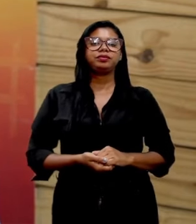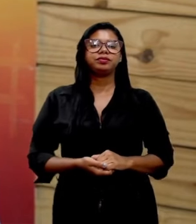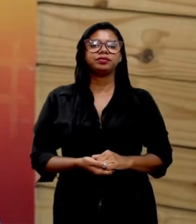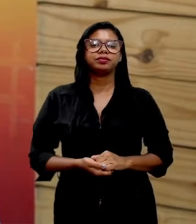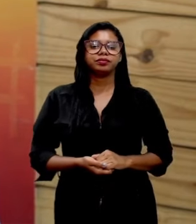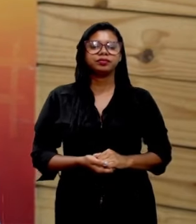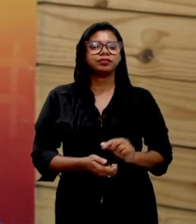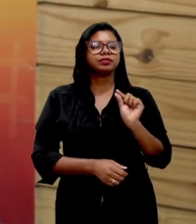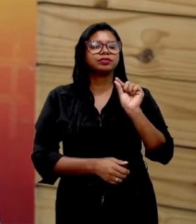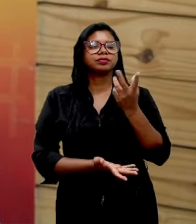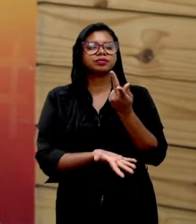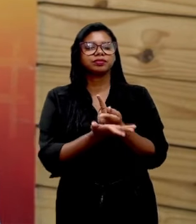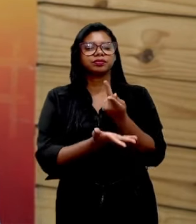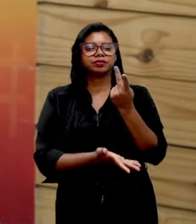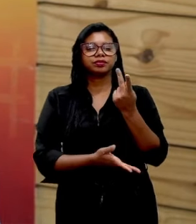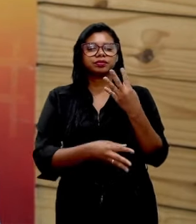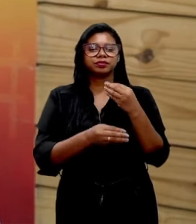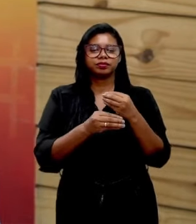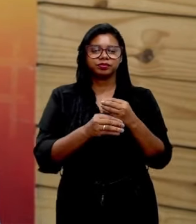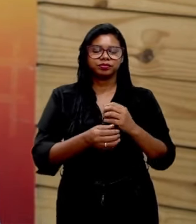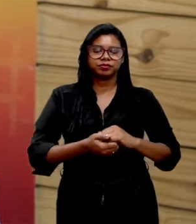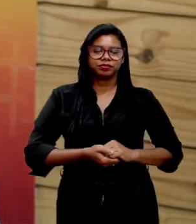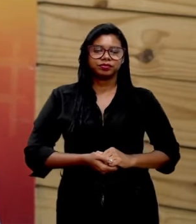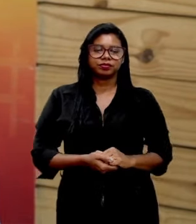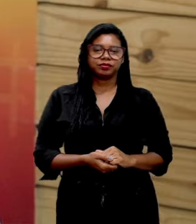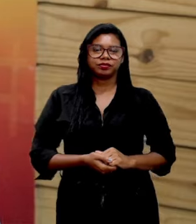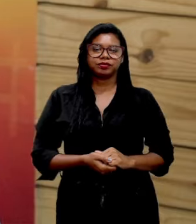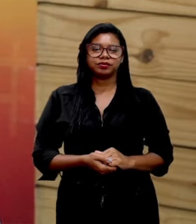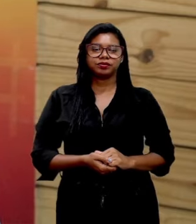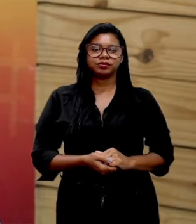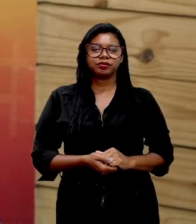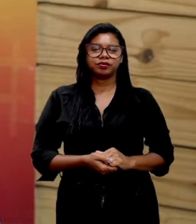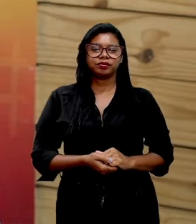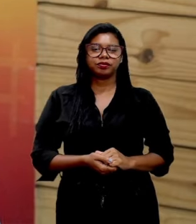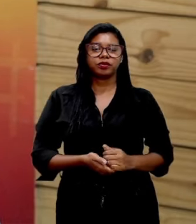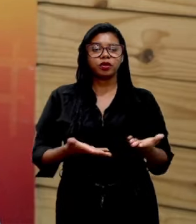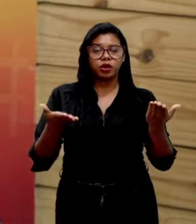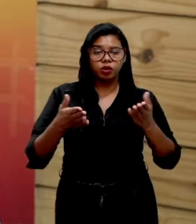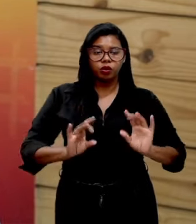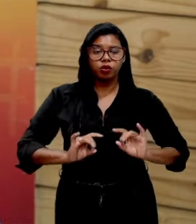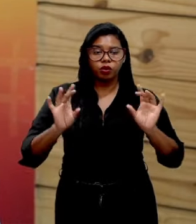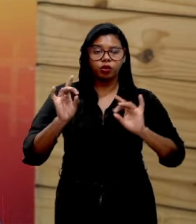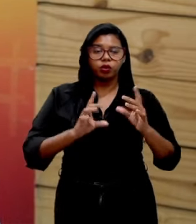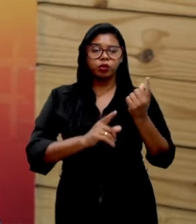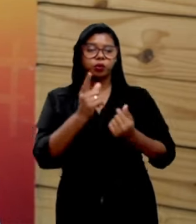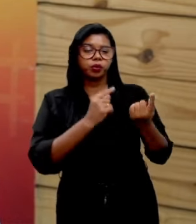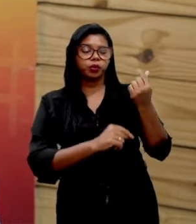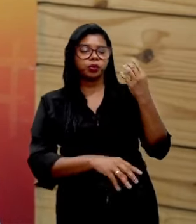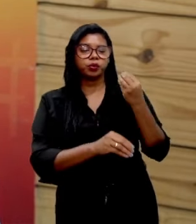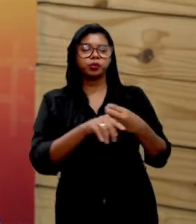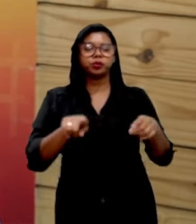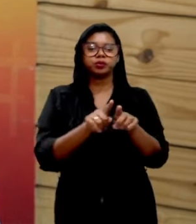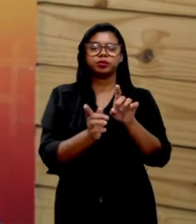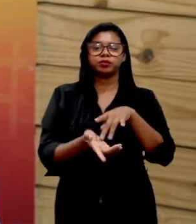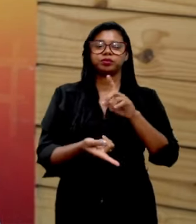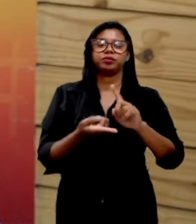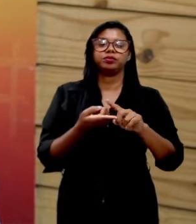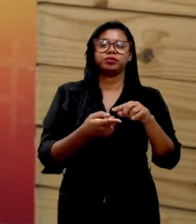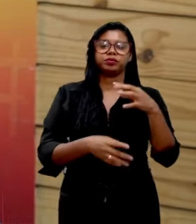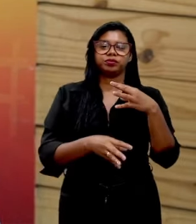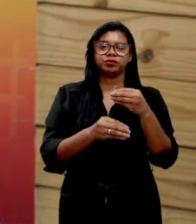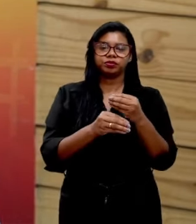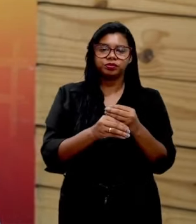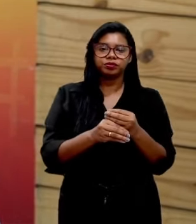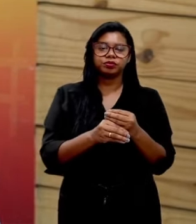Então, o que é que acontece, né? No mundo da negociação, cada perfil ele vai exercer uma